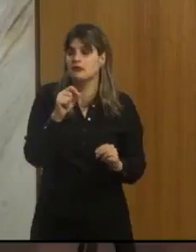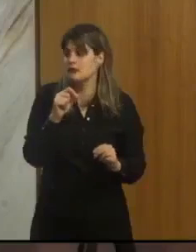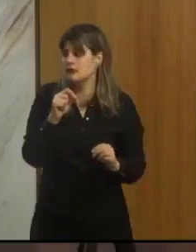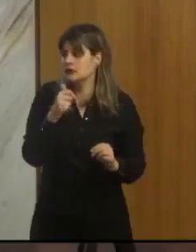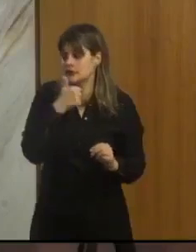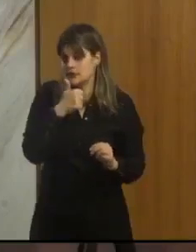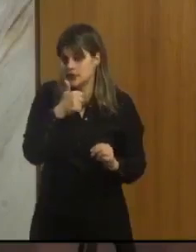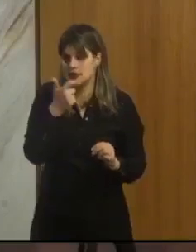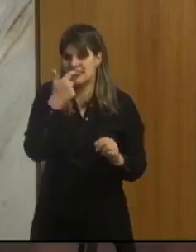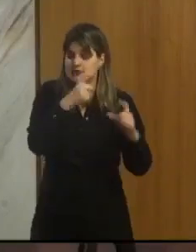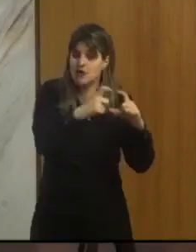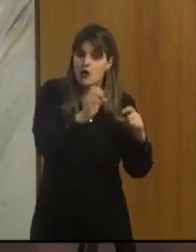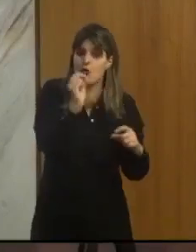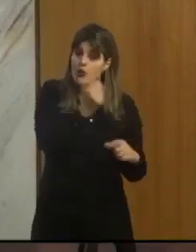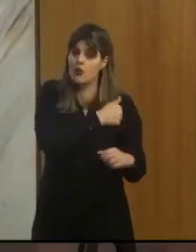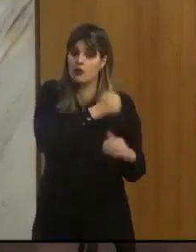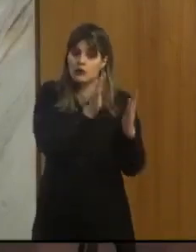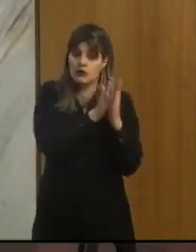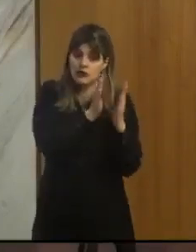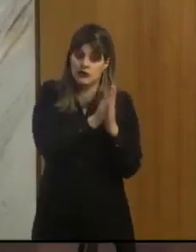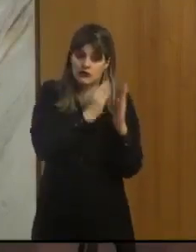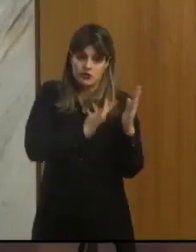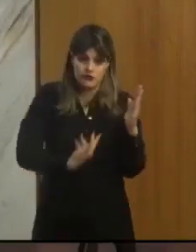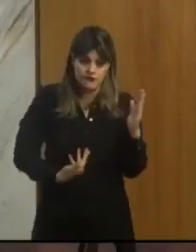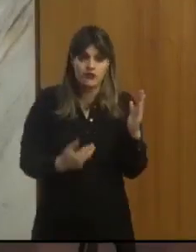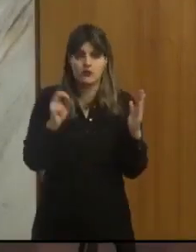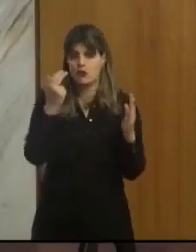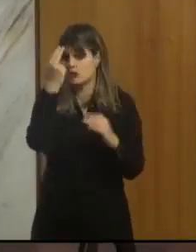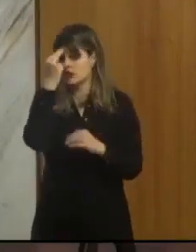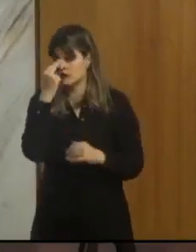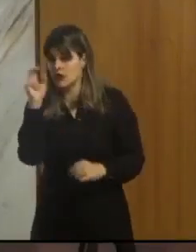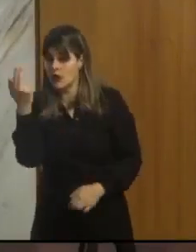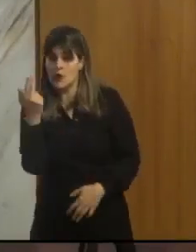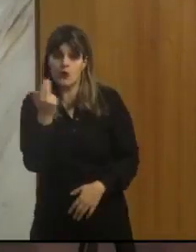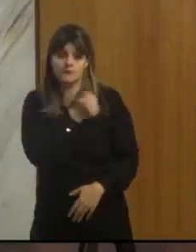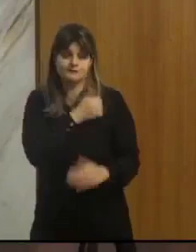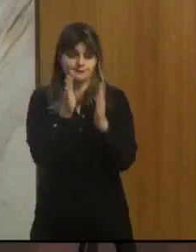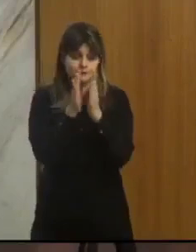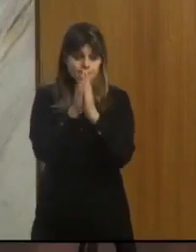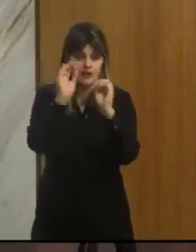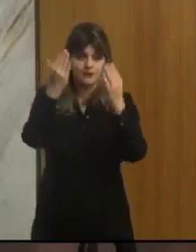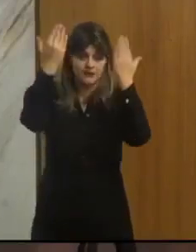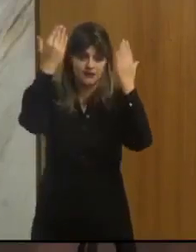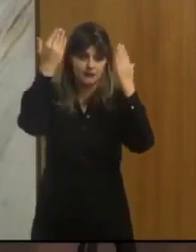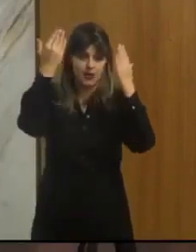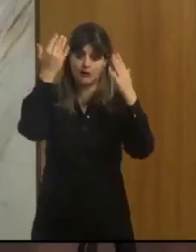Ou na igreja de Infante, ou no castelo, ou na própria igreja matriz, que os tivesse enterrado